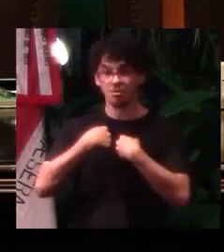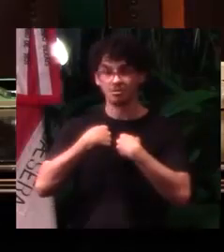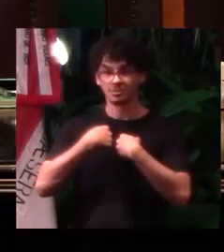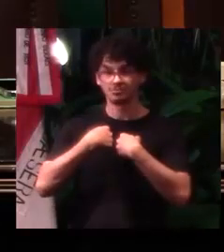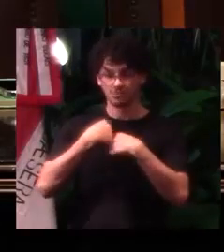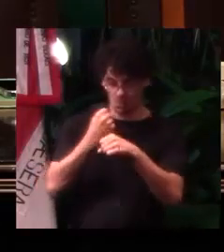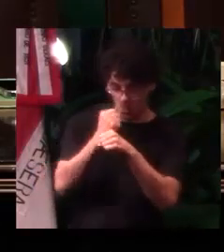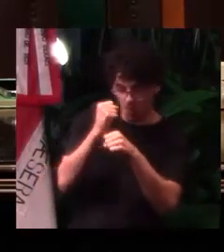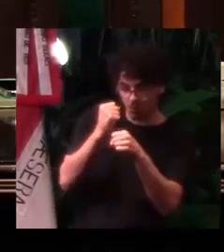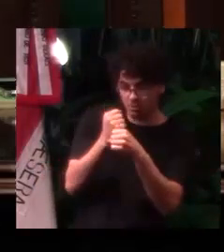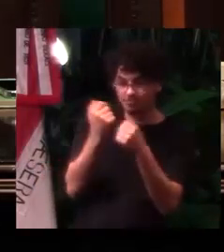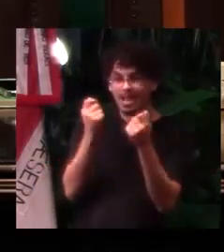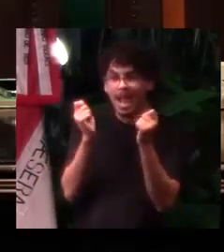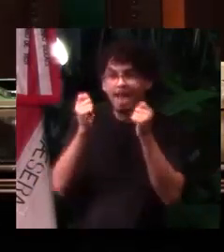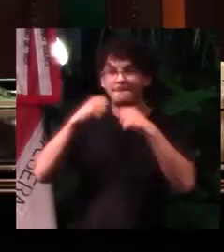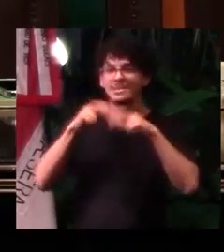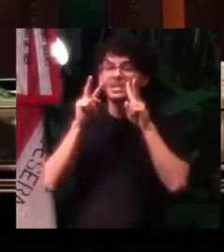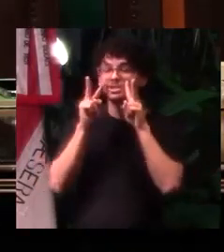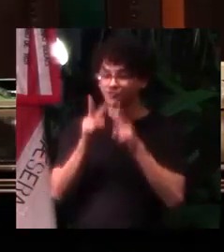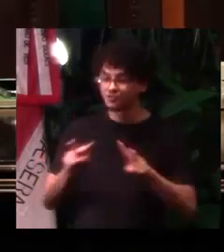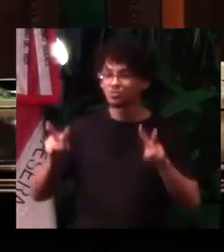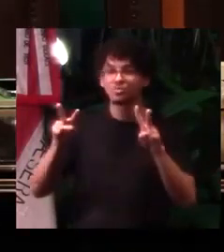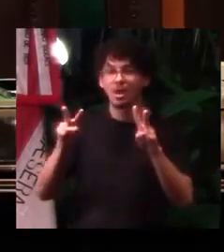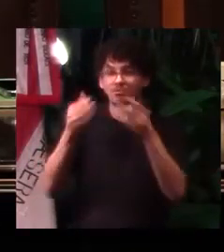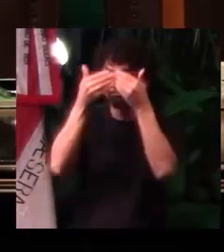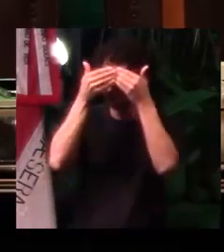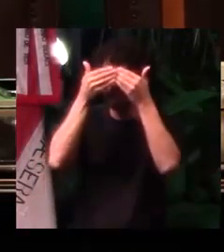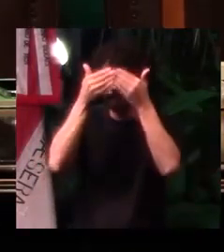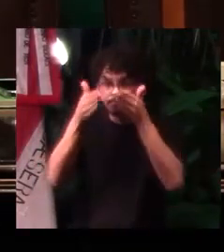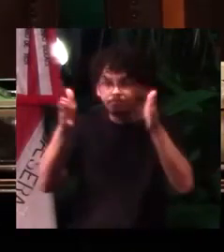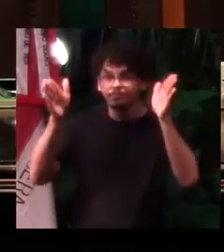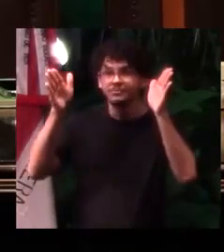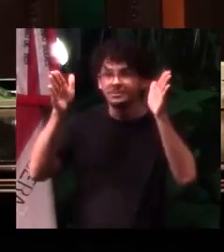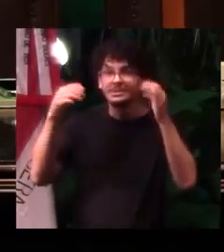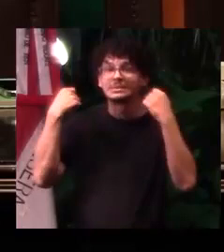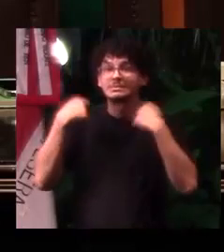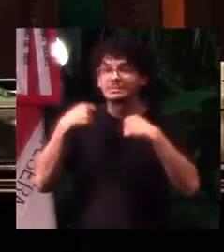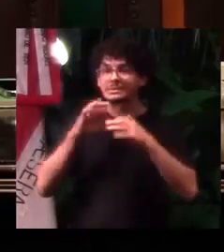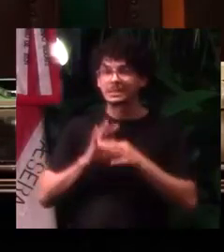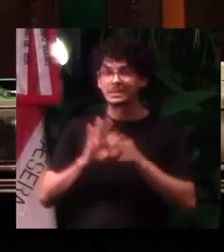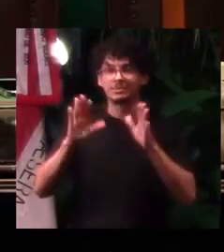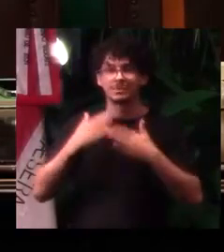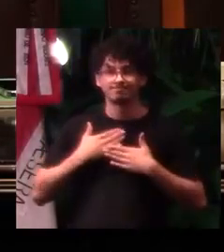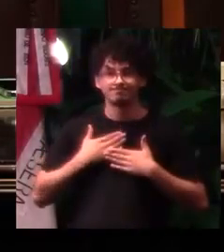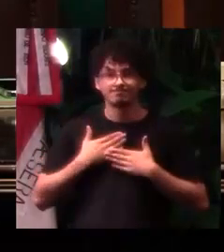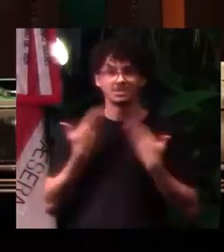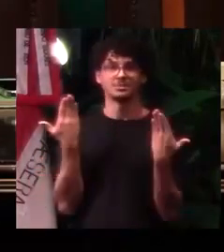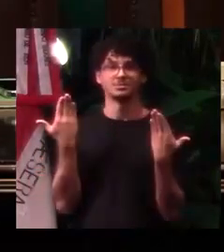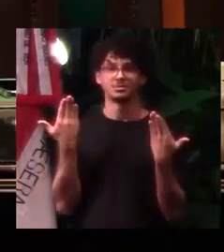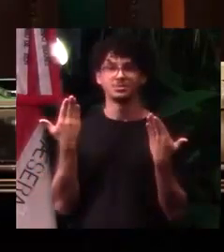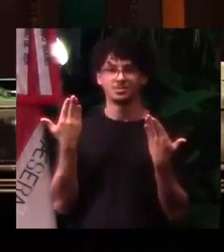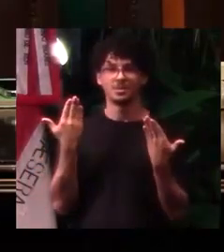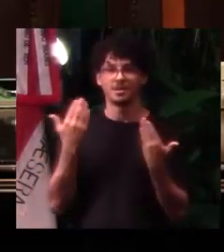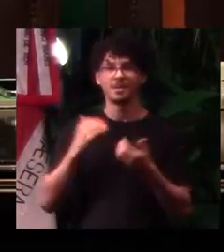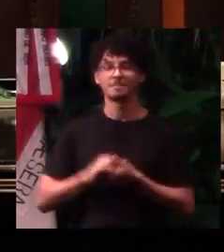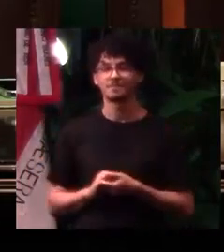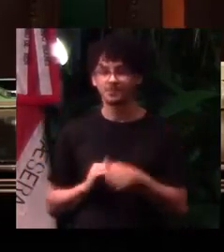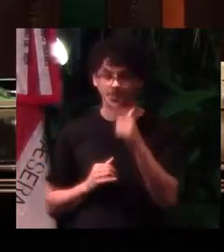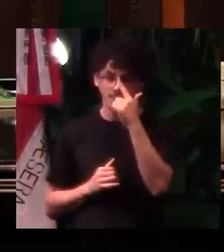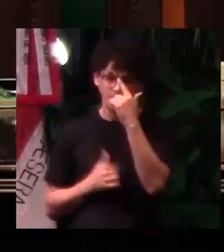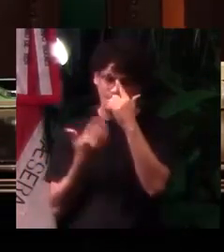para isso, né? Nós precisamos nos deixar espantar. E aí entra uma questão que me